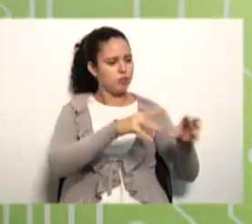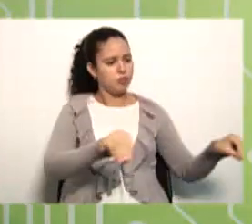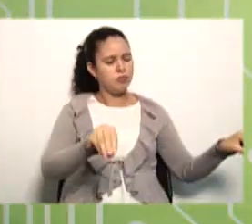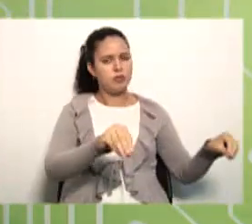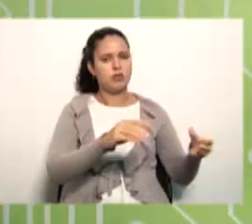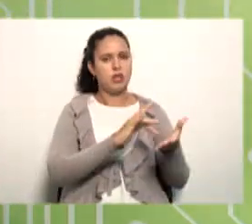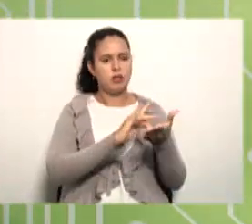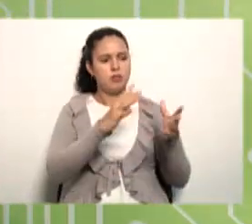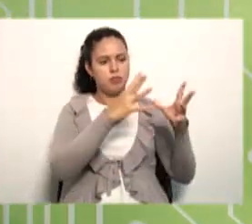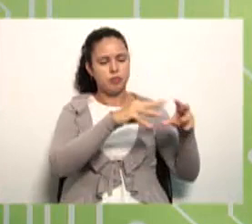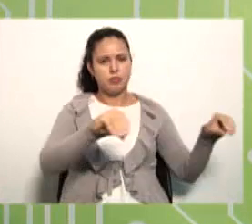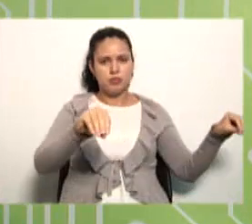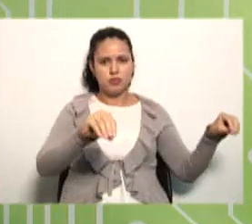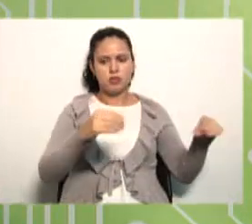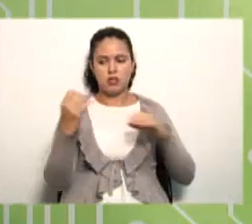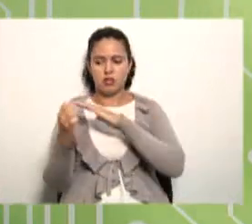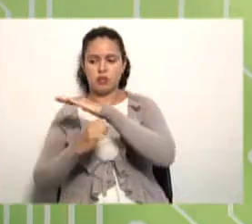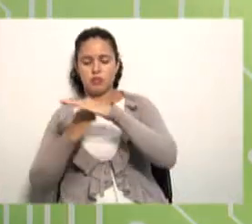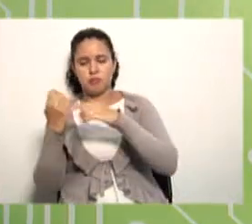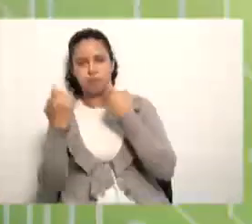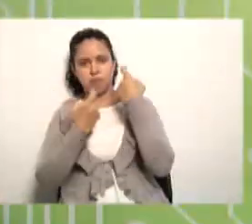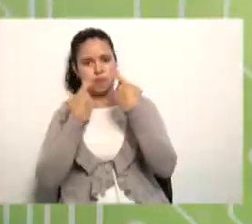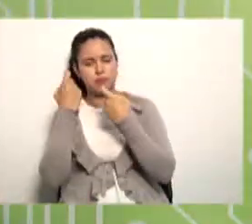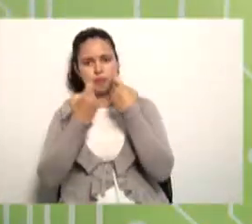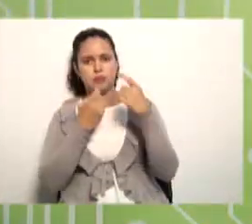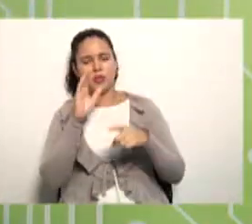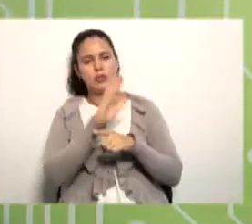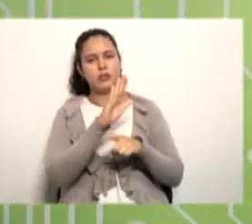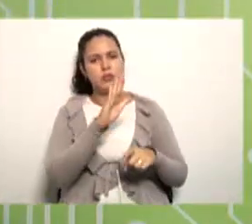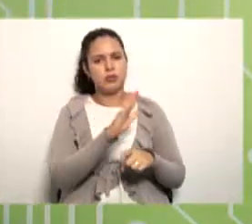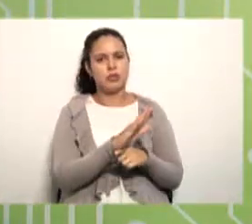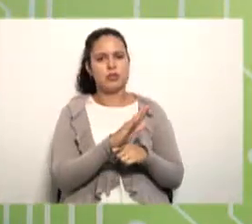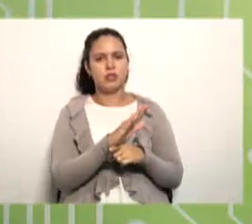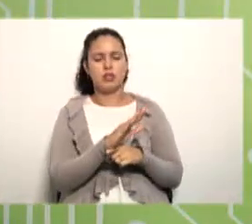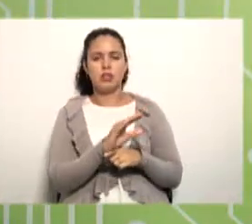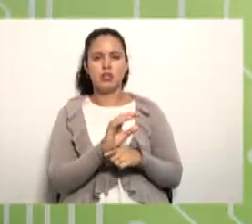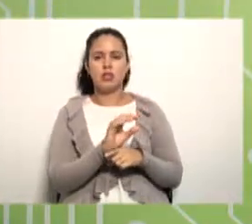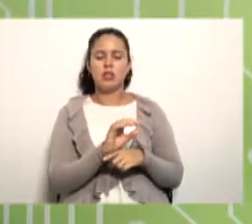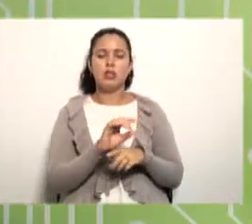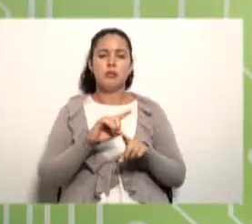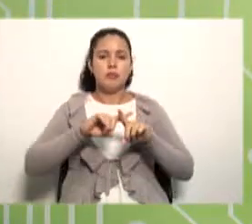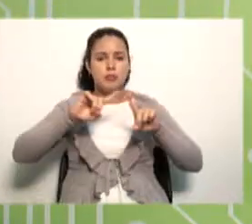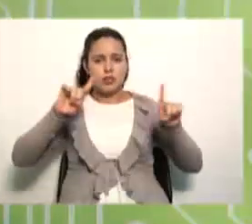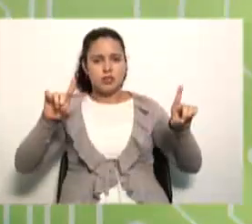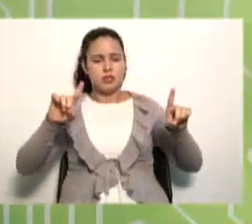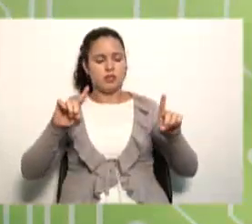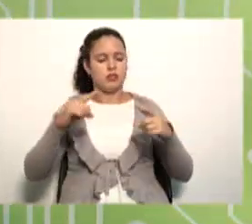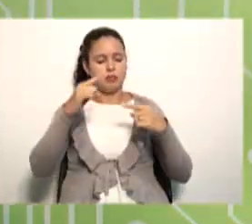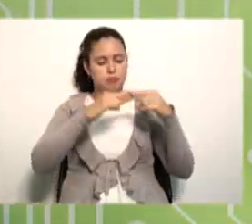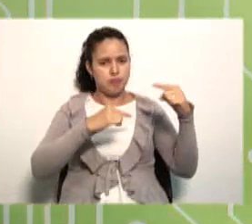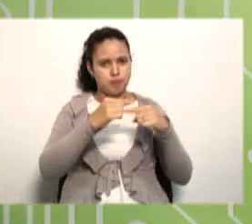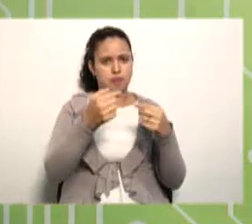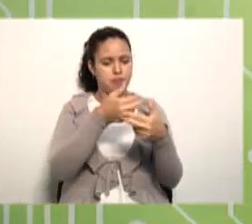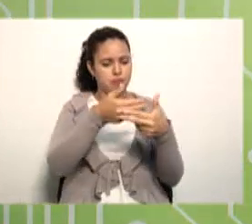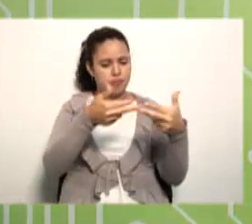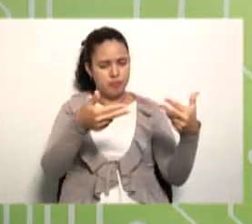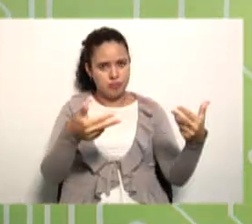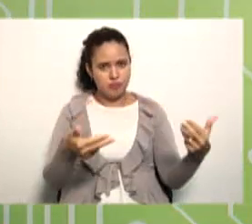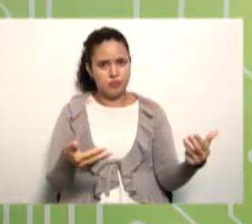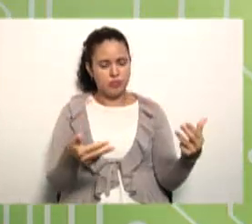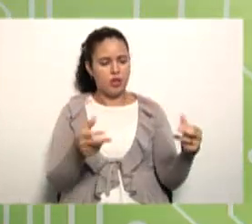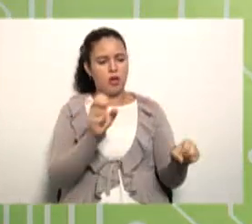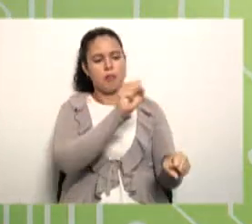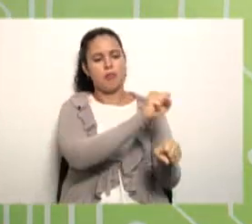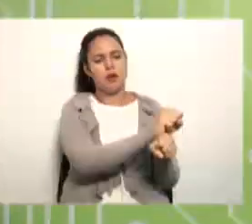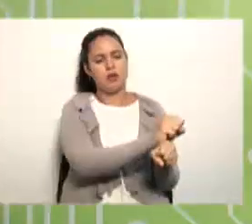bem. Pelo contrário, aqueles produtos que ficam parados na prateleira, formando estoque, têm uma tendência a ter uma fuga de investidores.